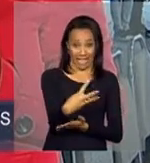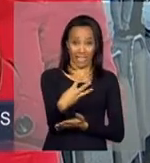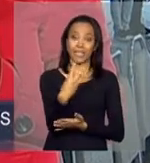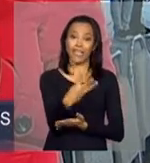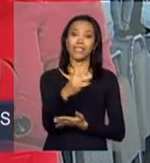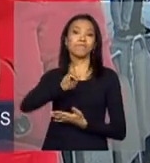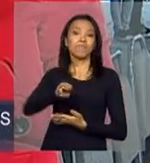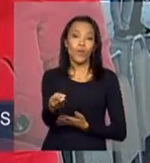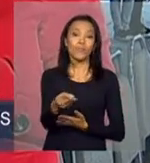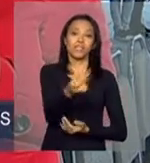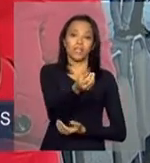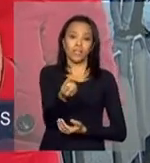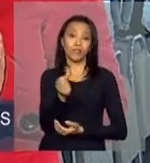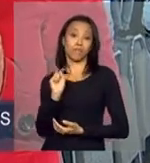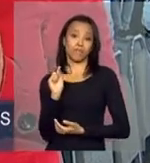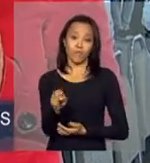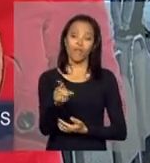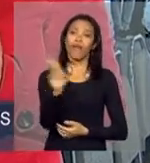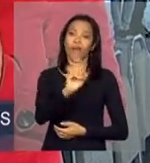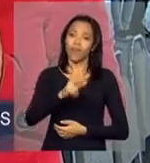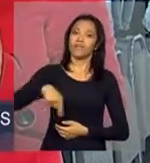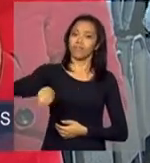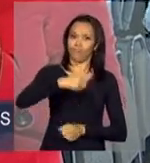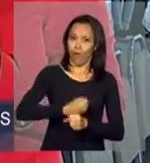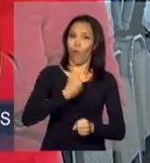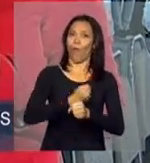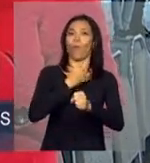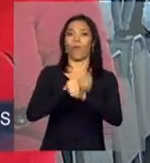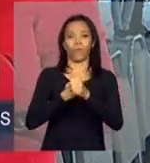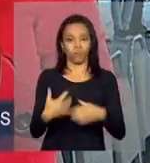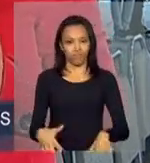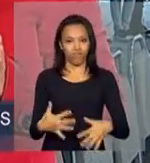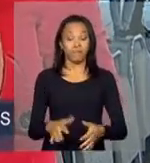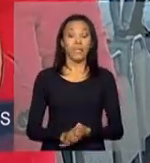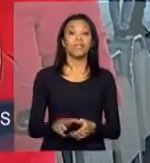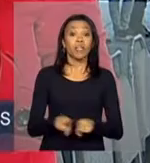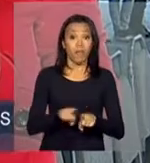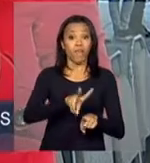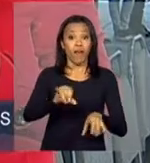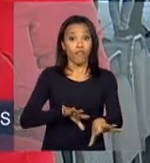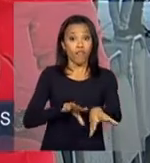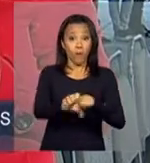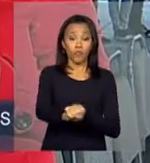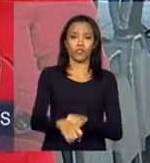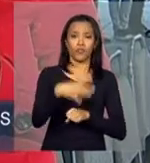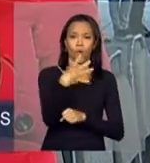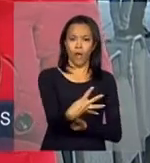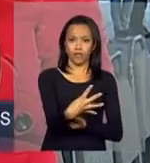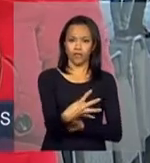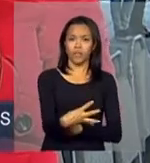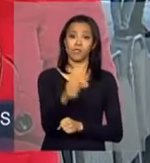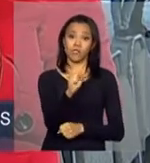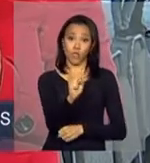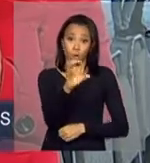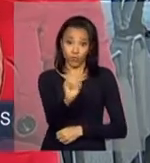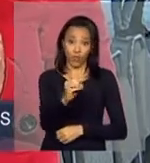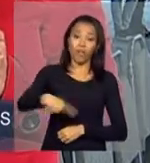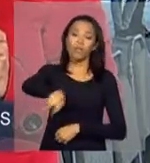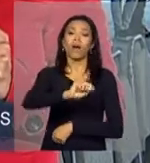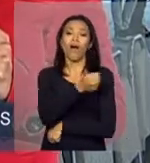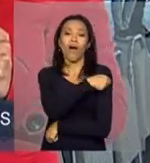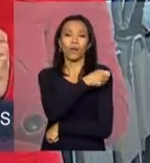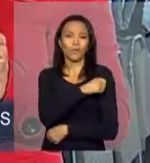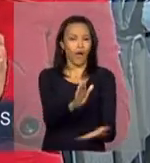e 600 mil reais nessas obras. Haverá também a formatura de cerca de 480